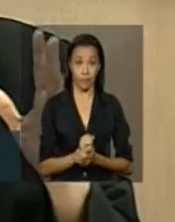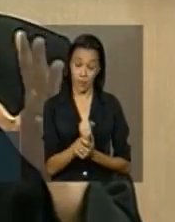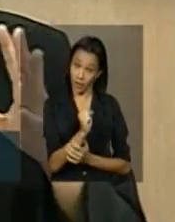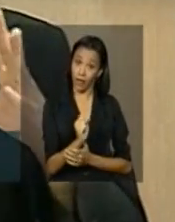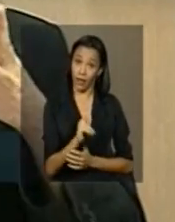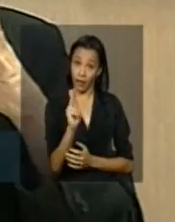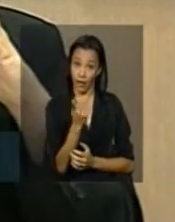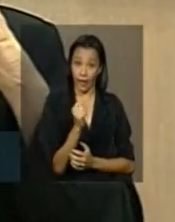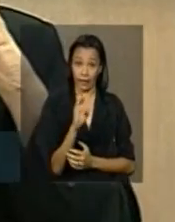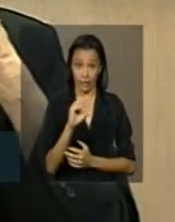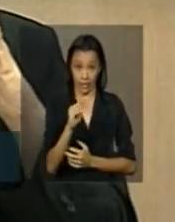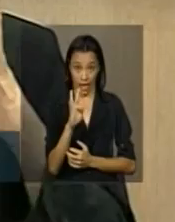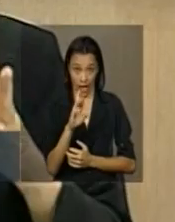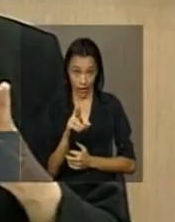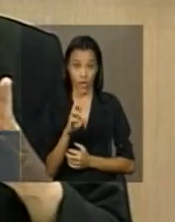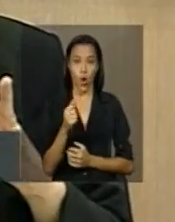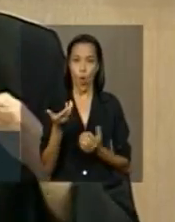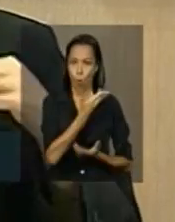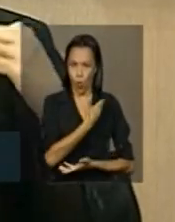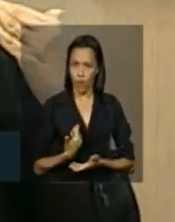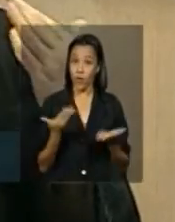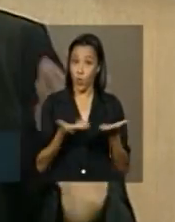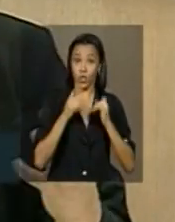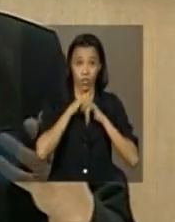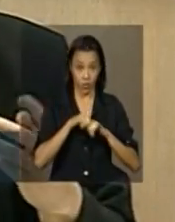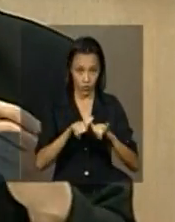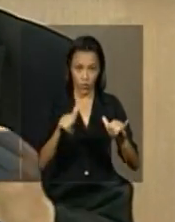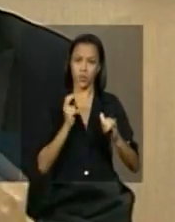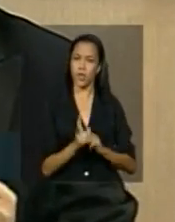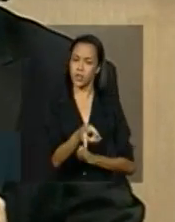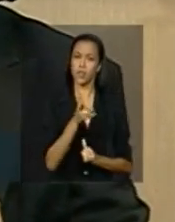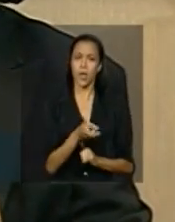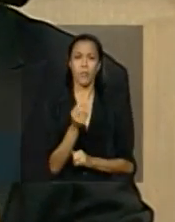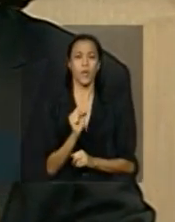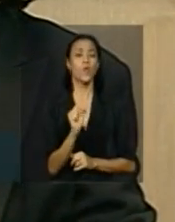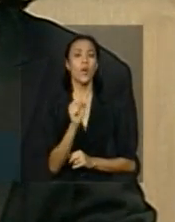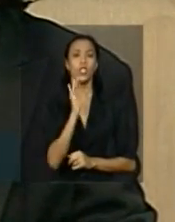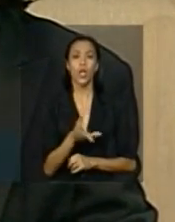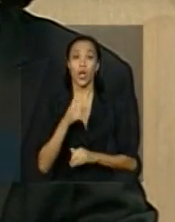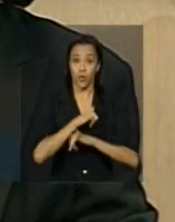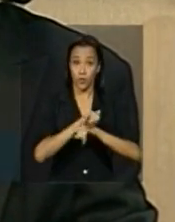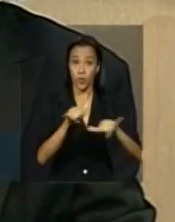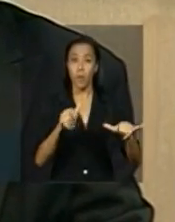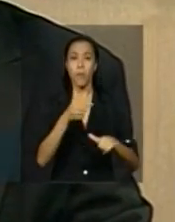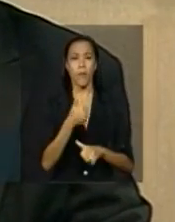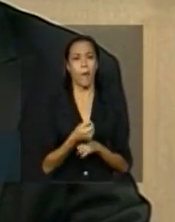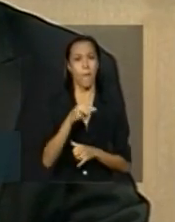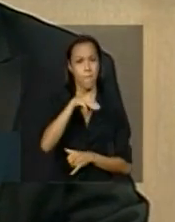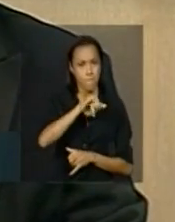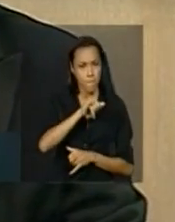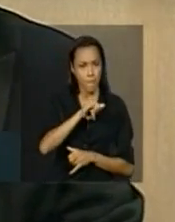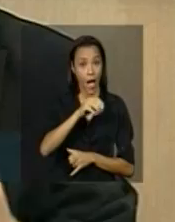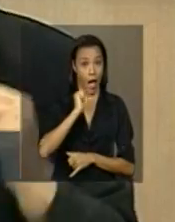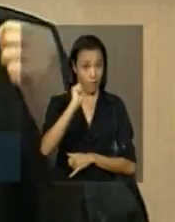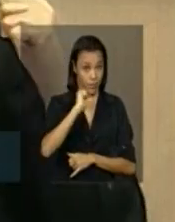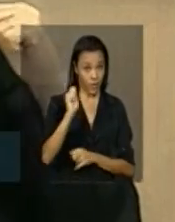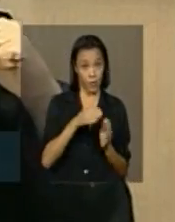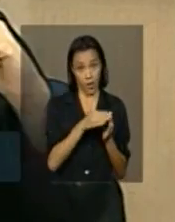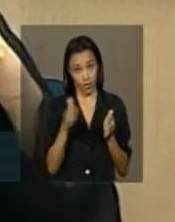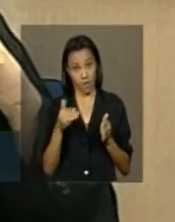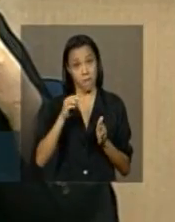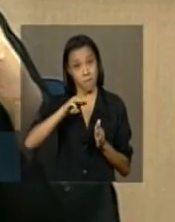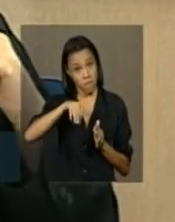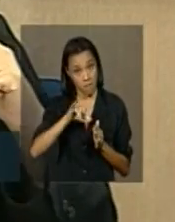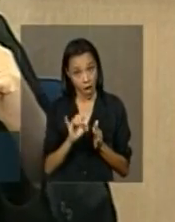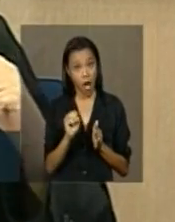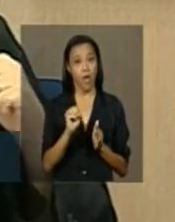notícias o governo tá divulgando isso como é a nossa rotina nós divulgamos já Maio e Abril e maio na cerimônia